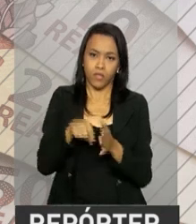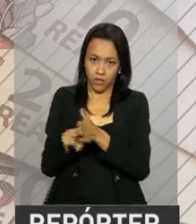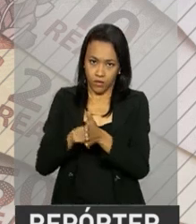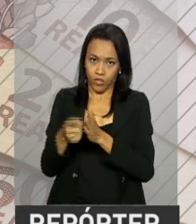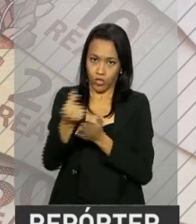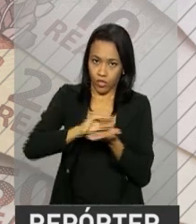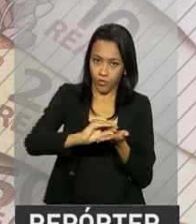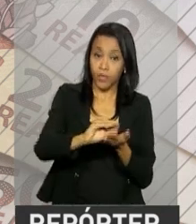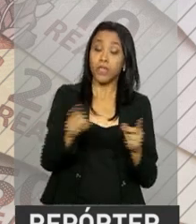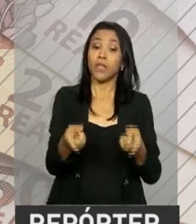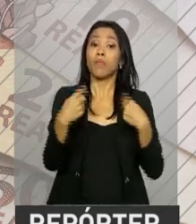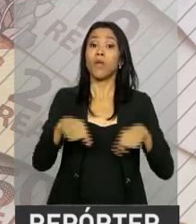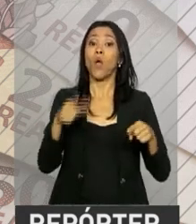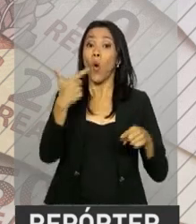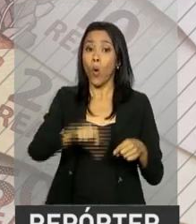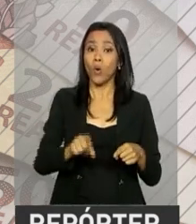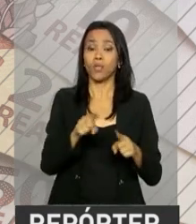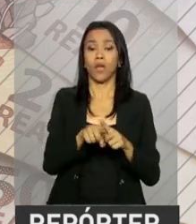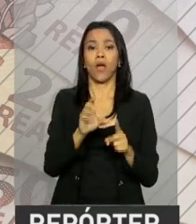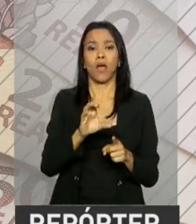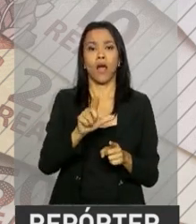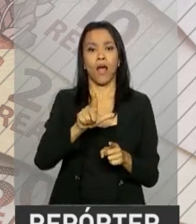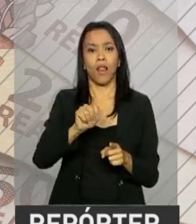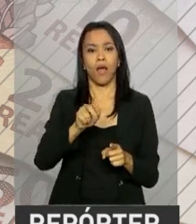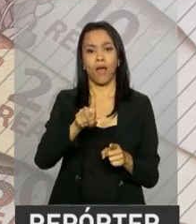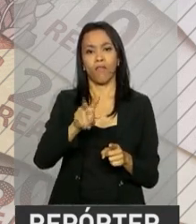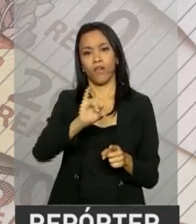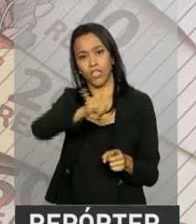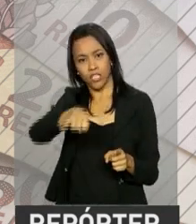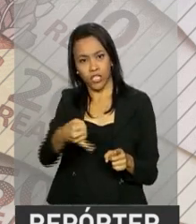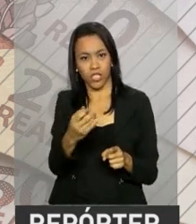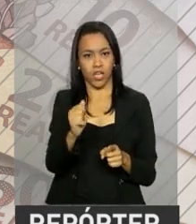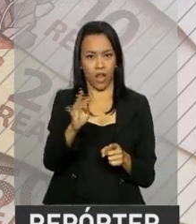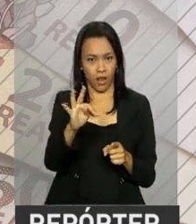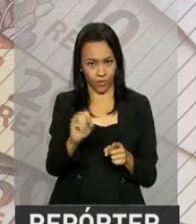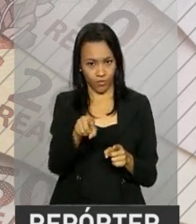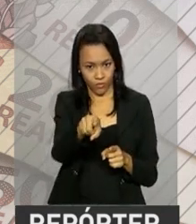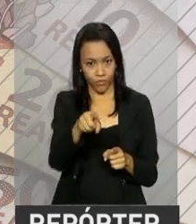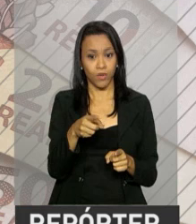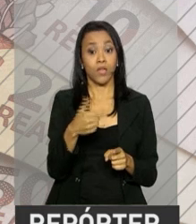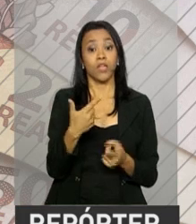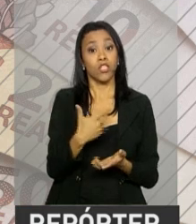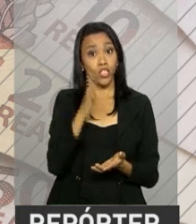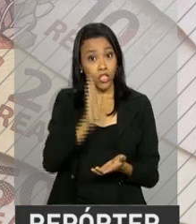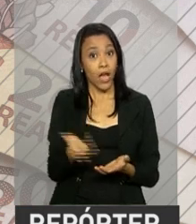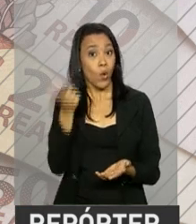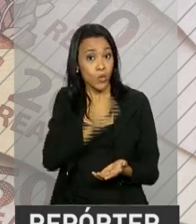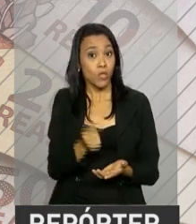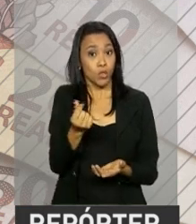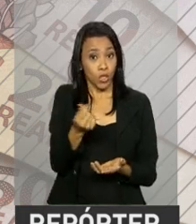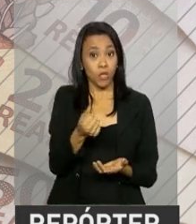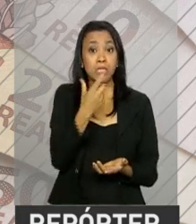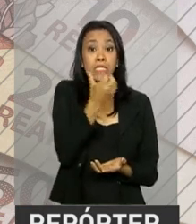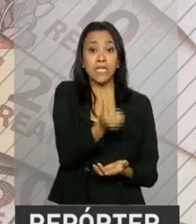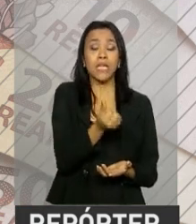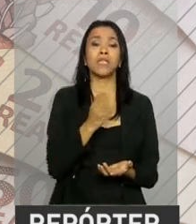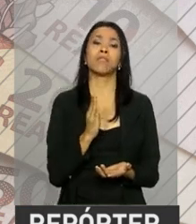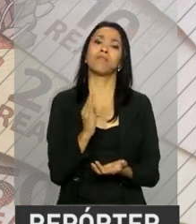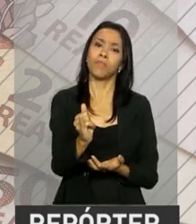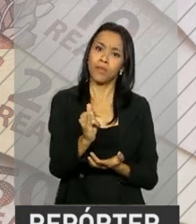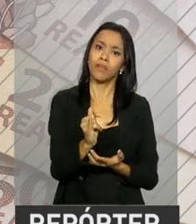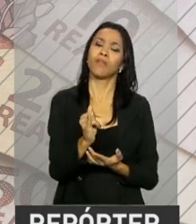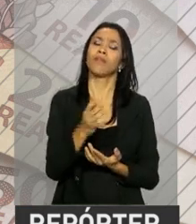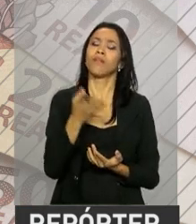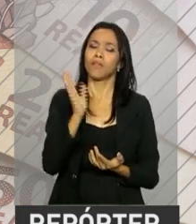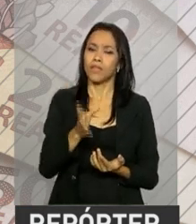a Operação Lava Jato, que teve as investigações iniciadas na Receita Federal em 2012, já recuperou 6 bilhões e meio de